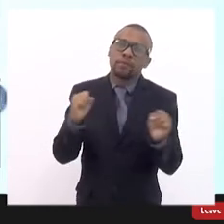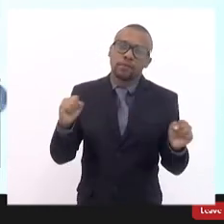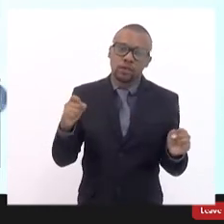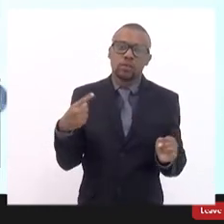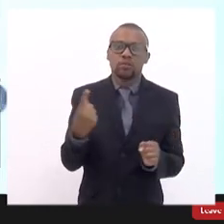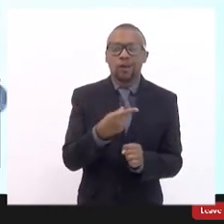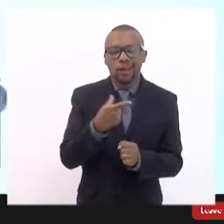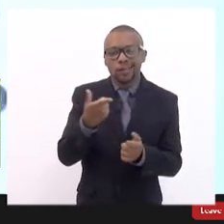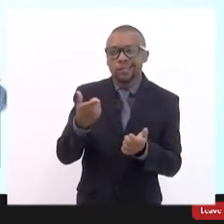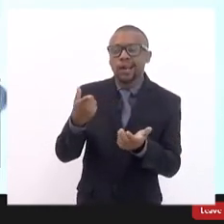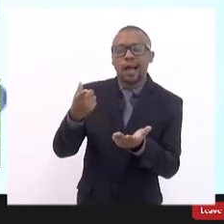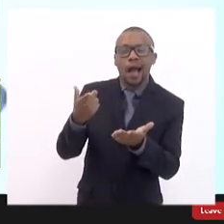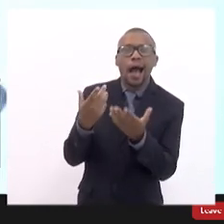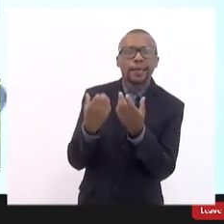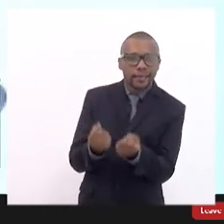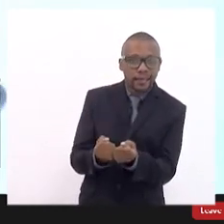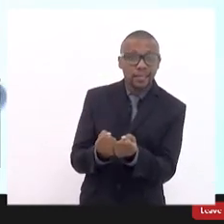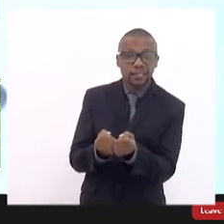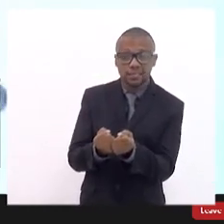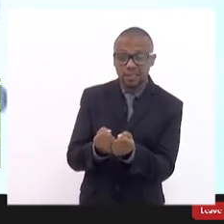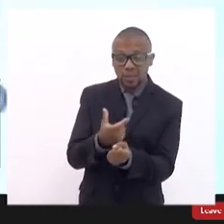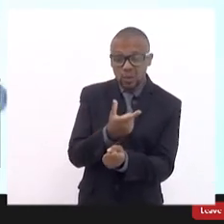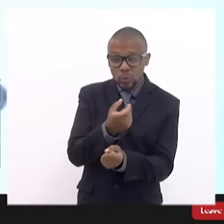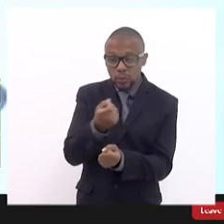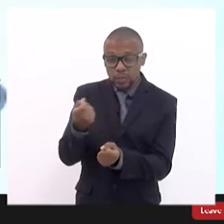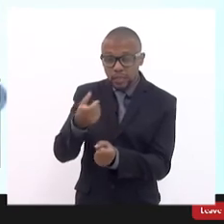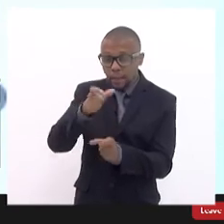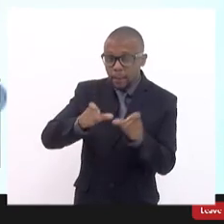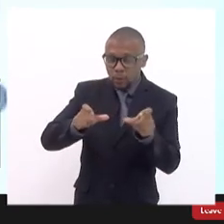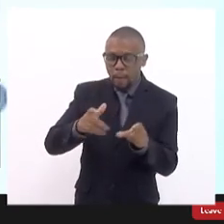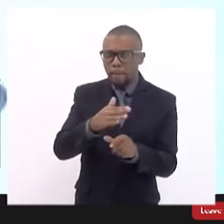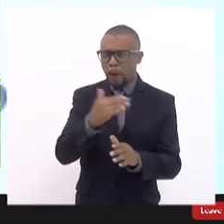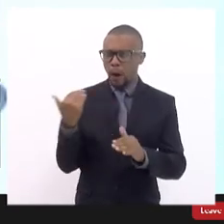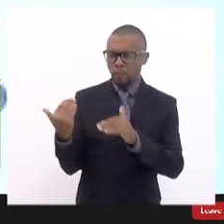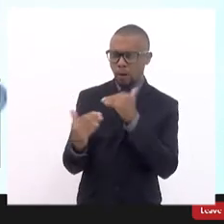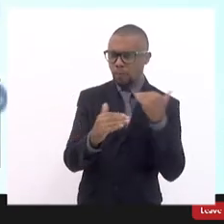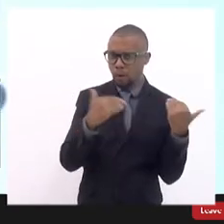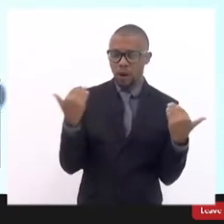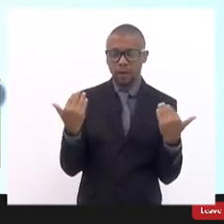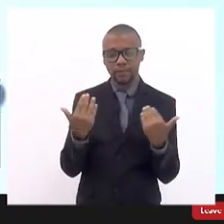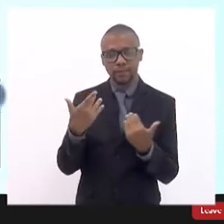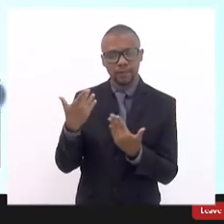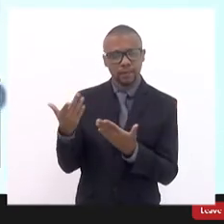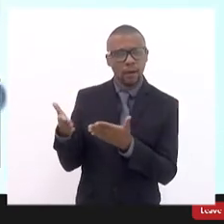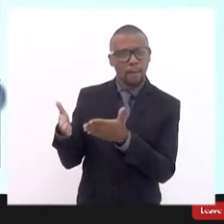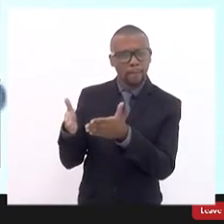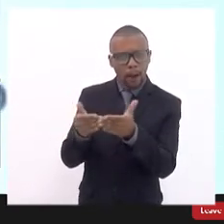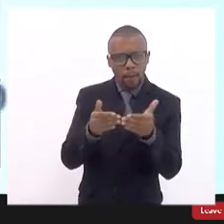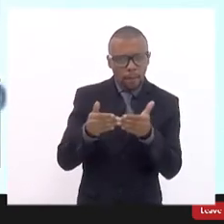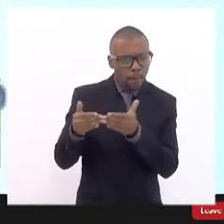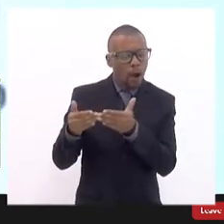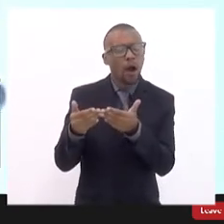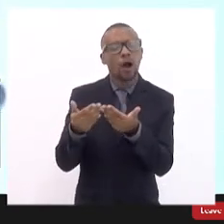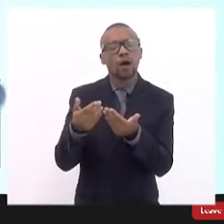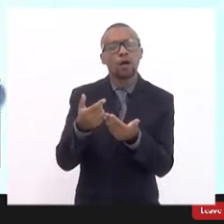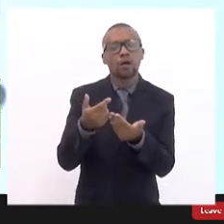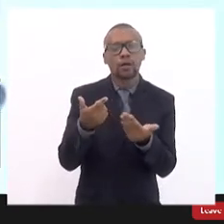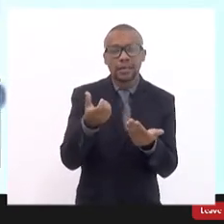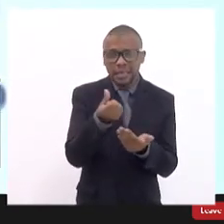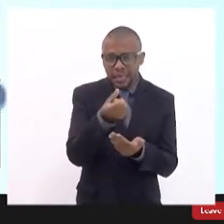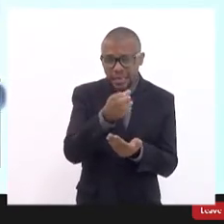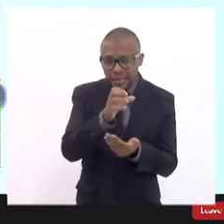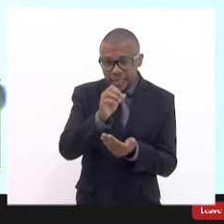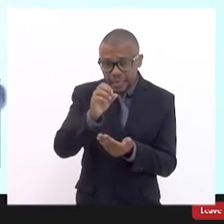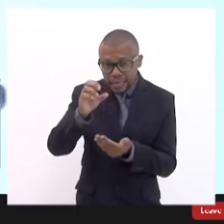200 pessoas. Vocês terem uma ideia, foi encomendado pelo município 600 cobre-corpo, ou seja, a